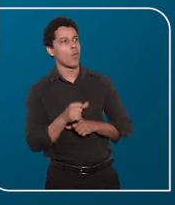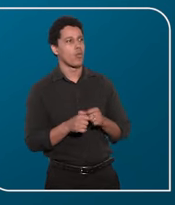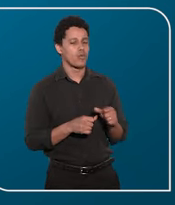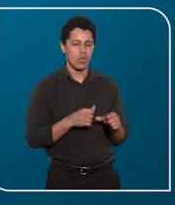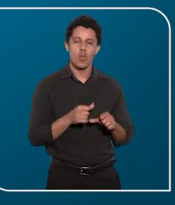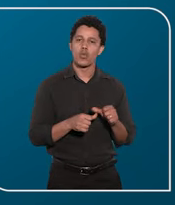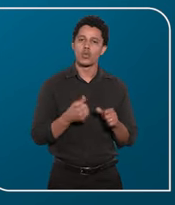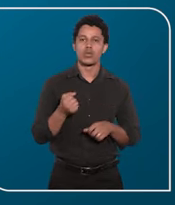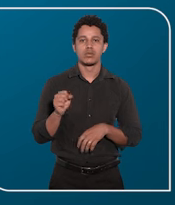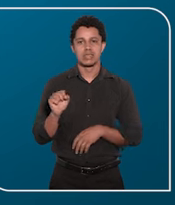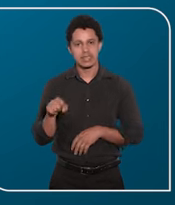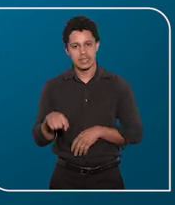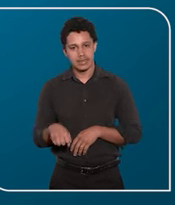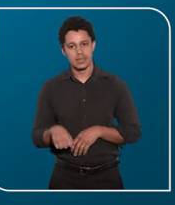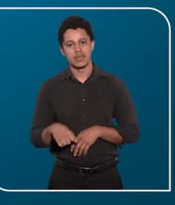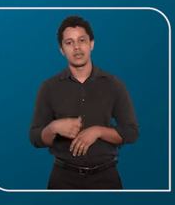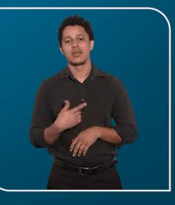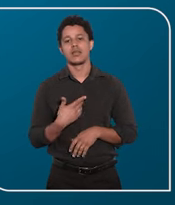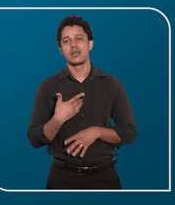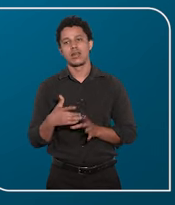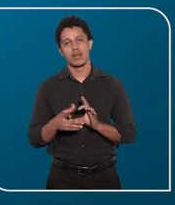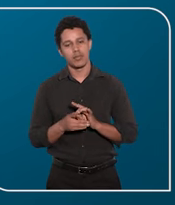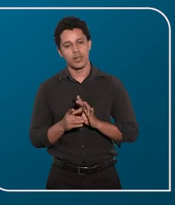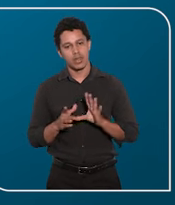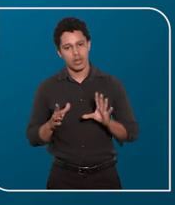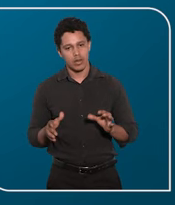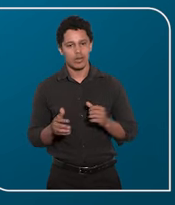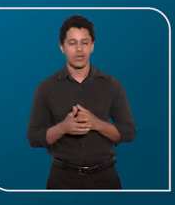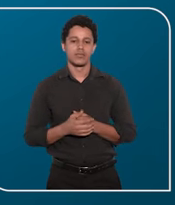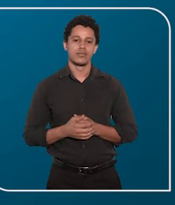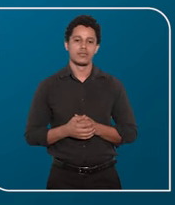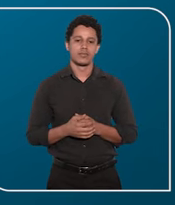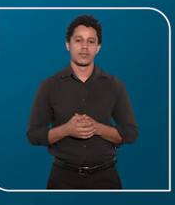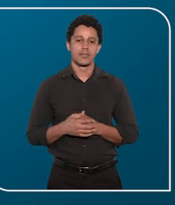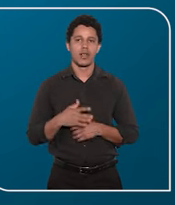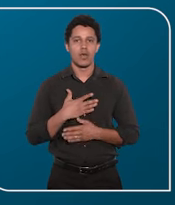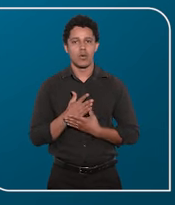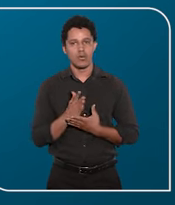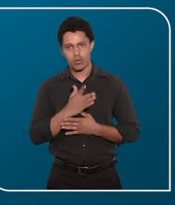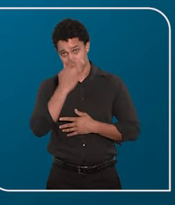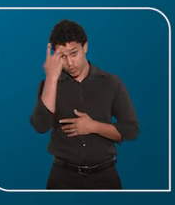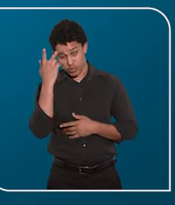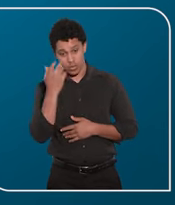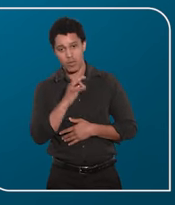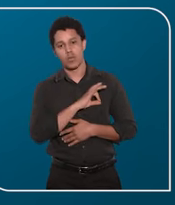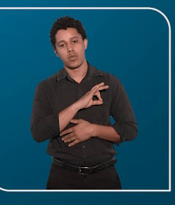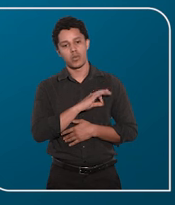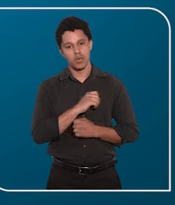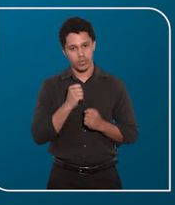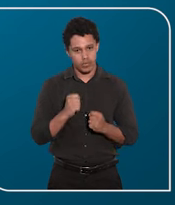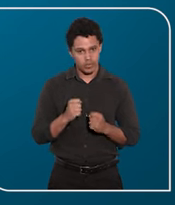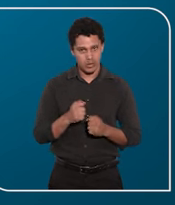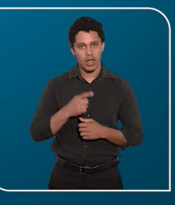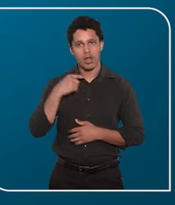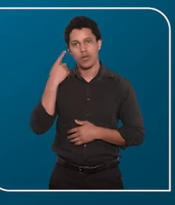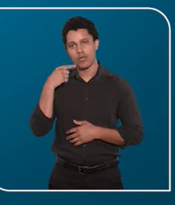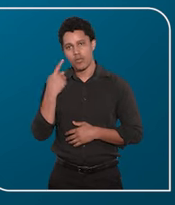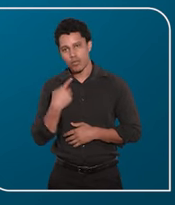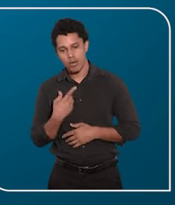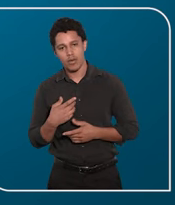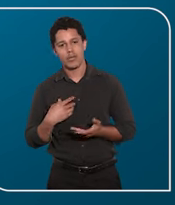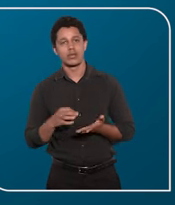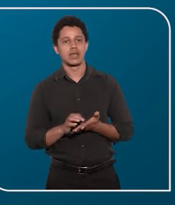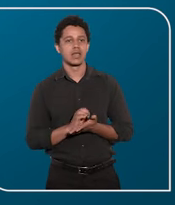Teve uma alteração onde se permitia que aqueles que têm atividades policiais poderiam advogar ou poderiam ter uma inscrição